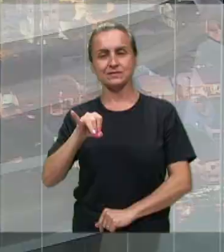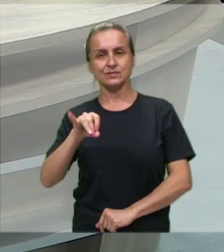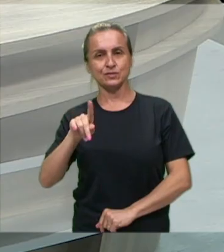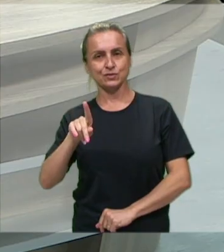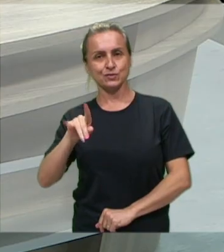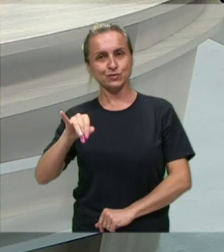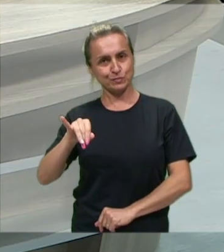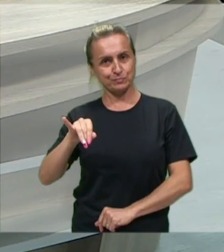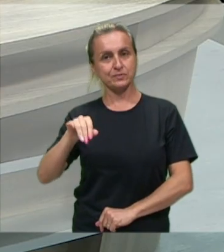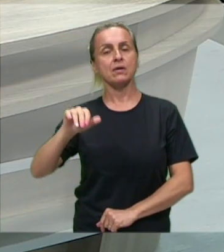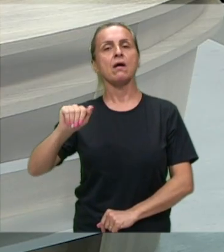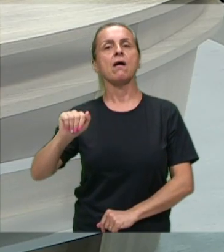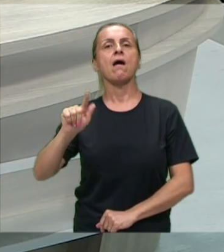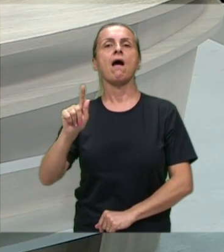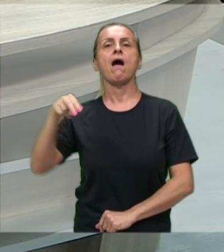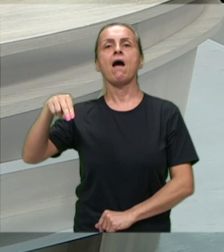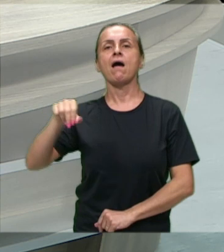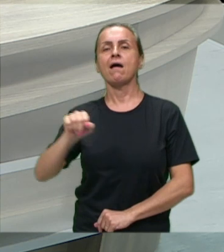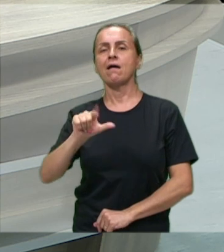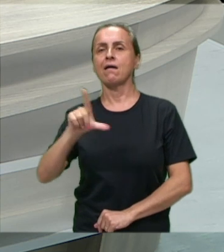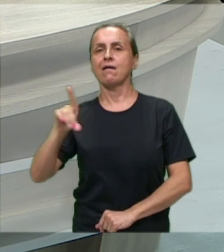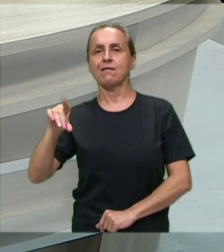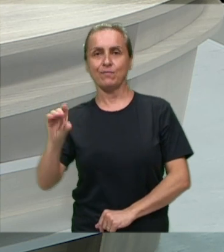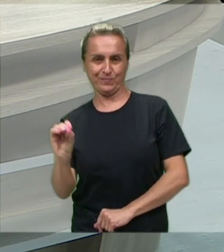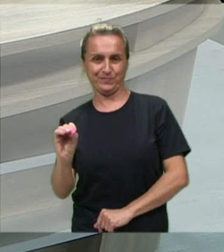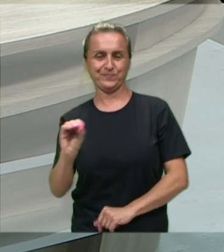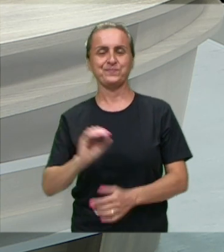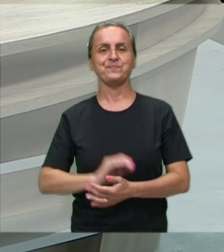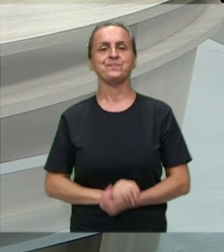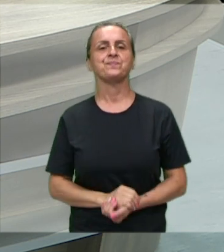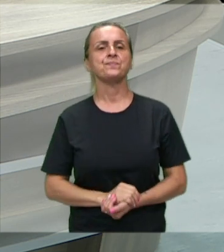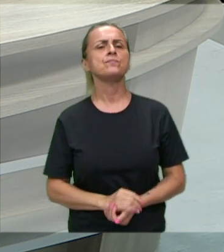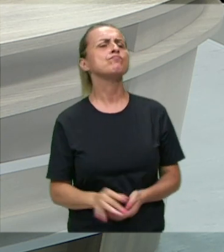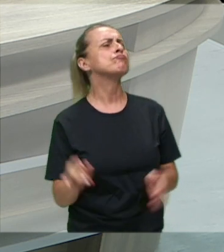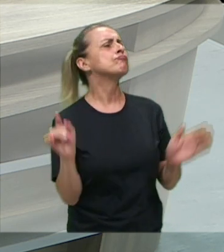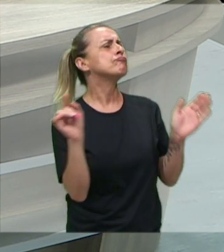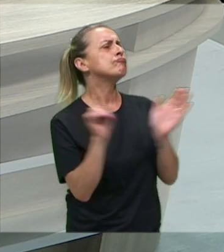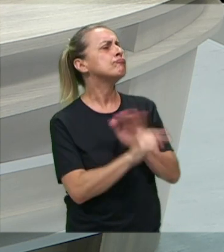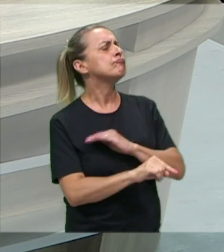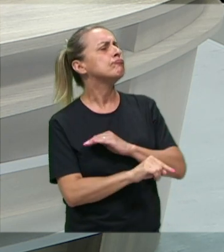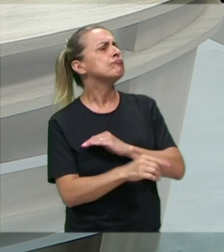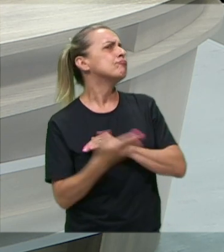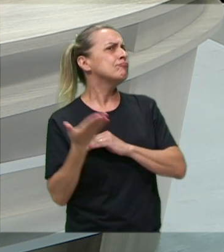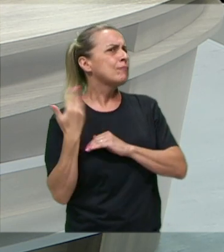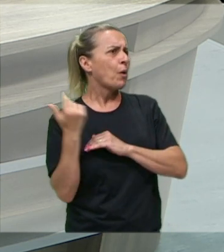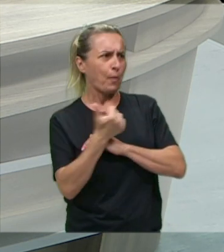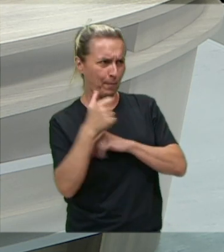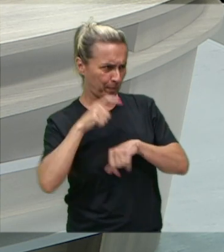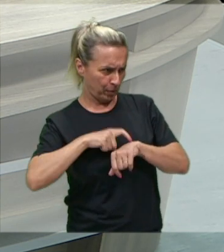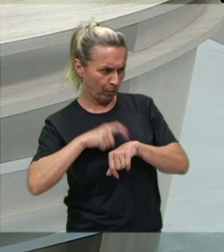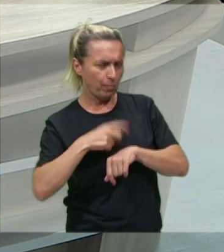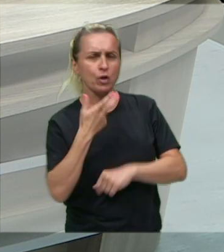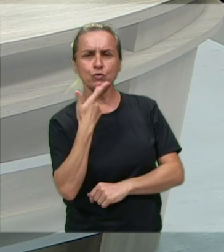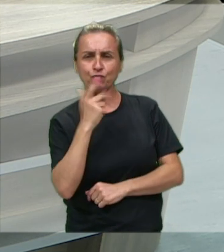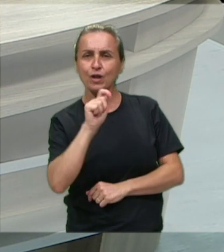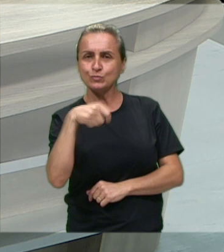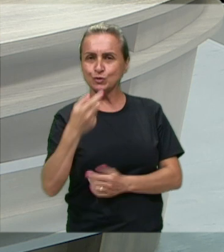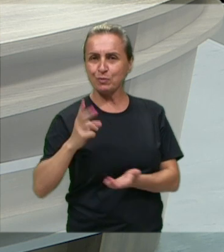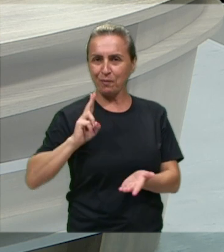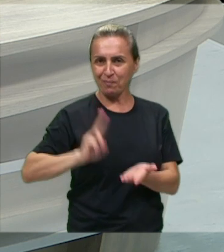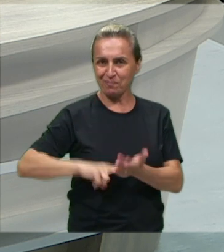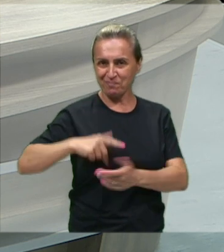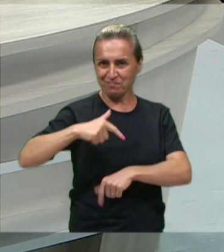Santos. Aguinaldo, a gente terminou o primeiro bloco falando um pouco sobre a posse, né, e